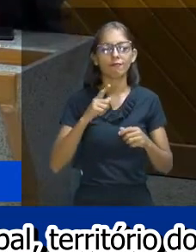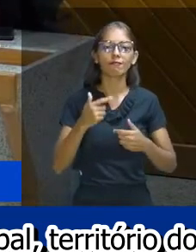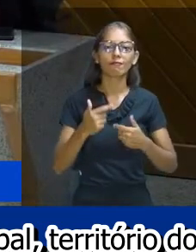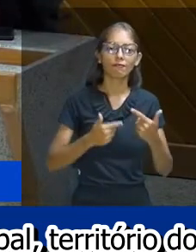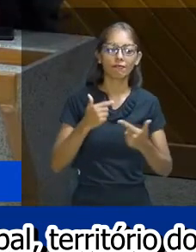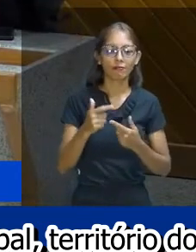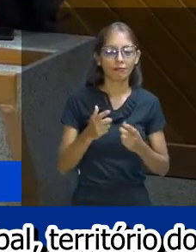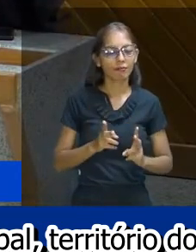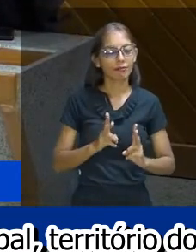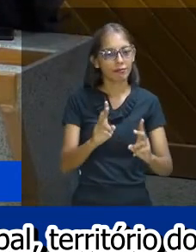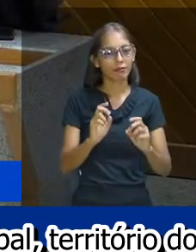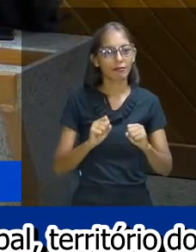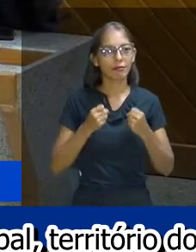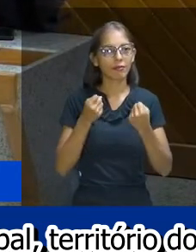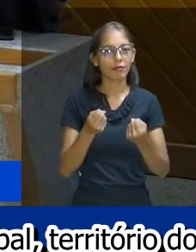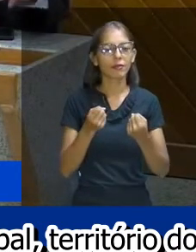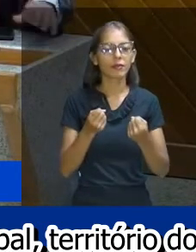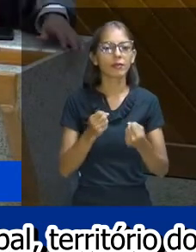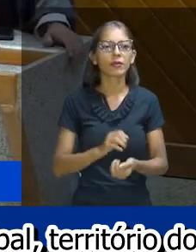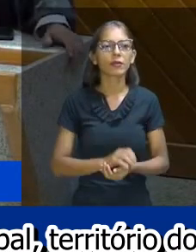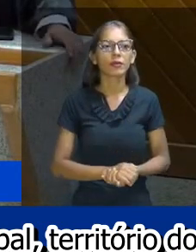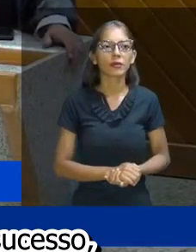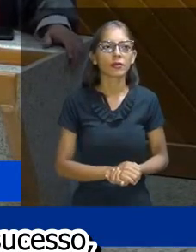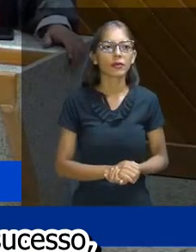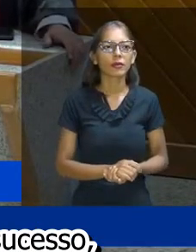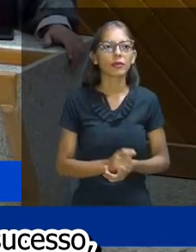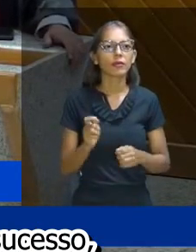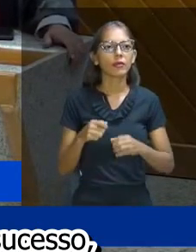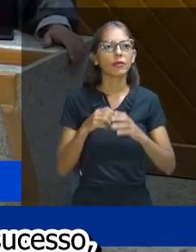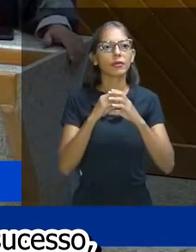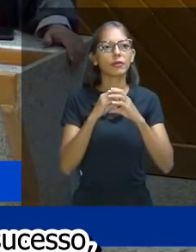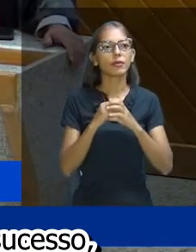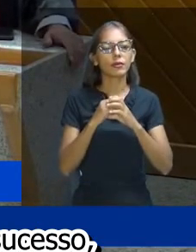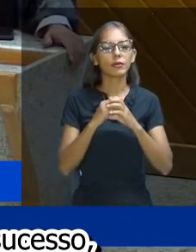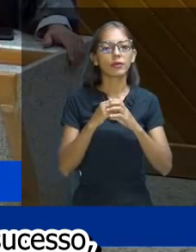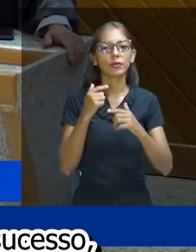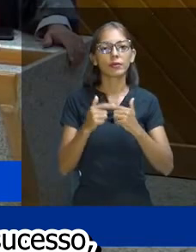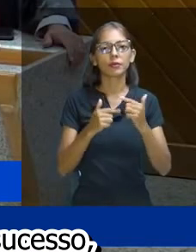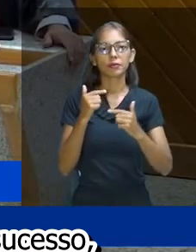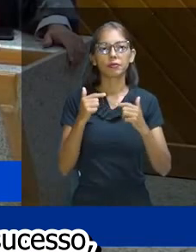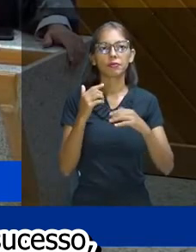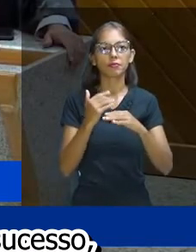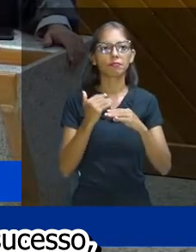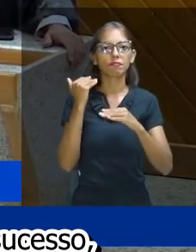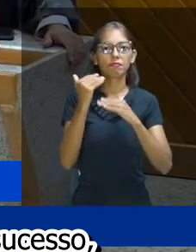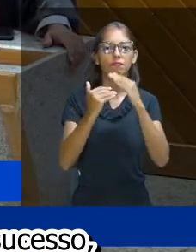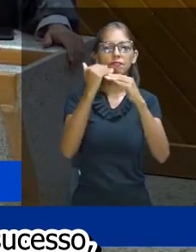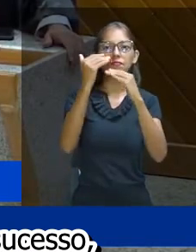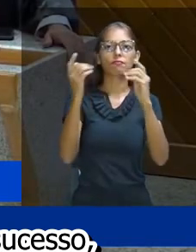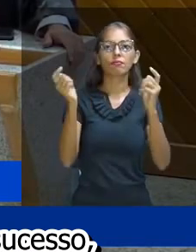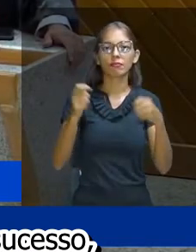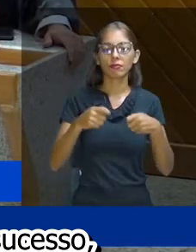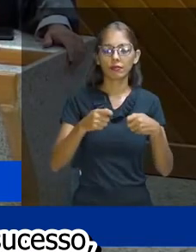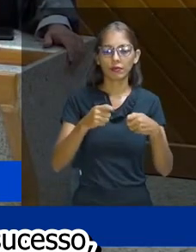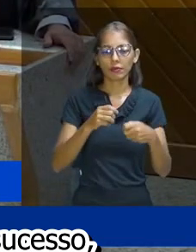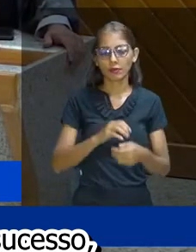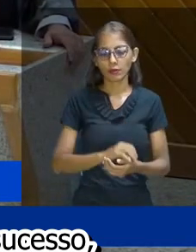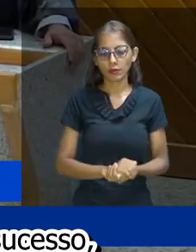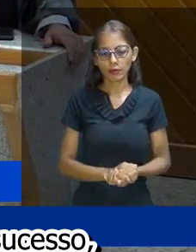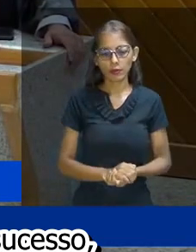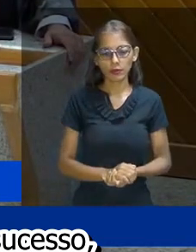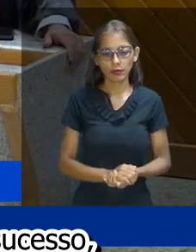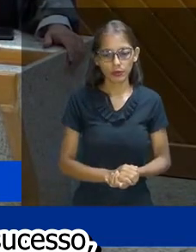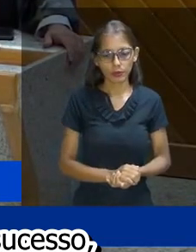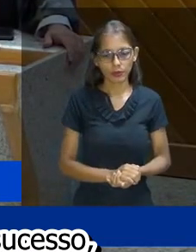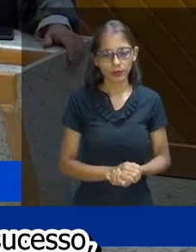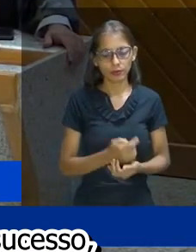conduzir esta eleição municipal no território do Amapá e dizer a todos que o